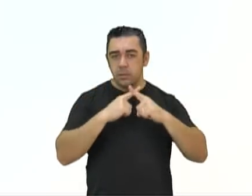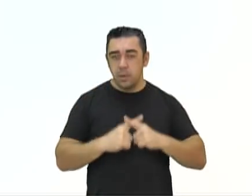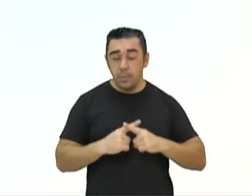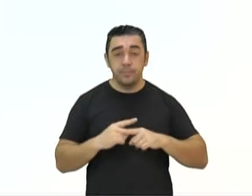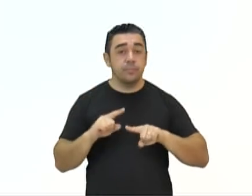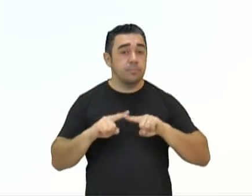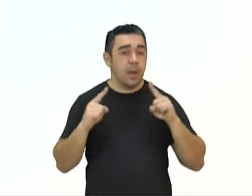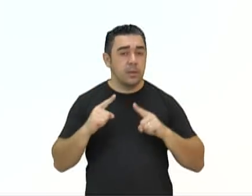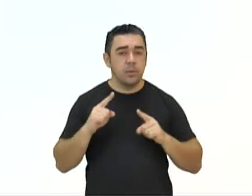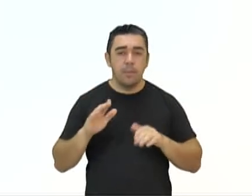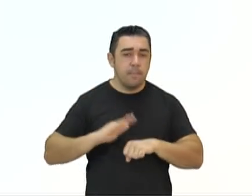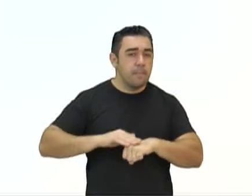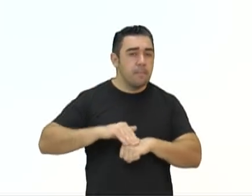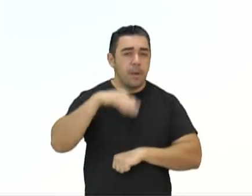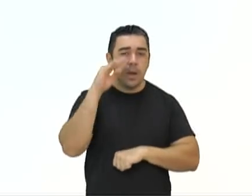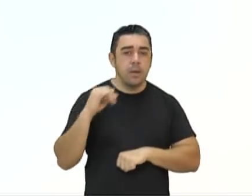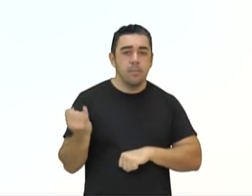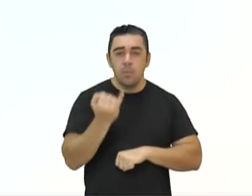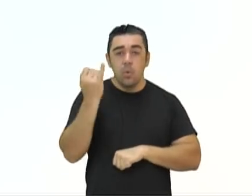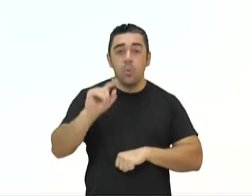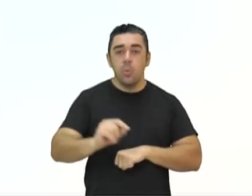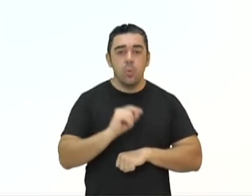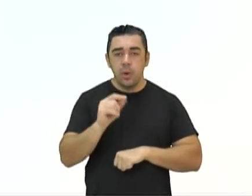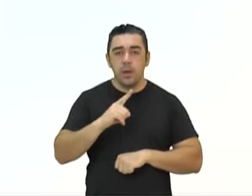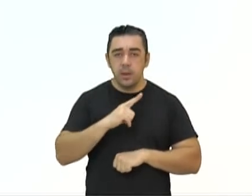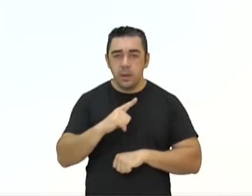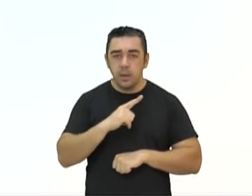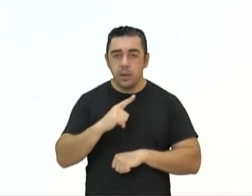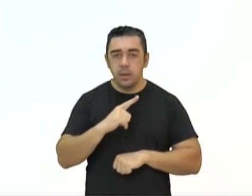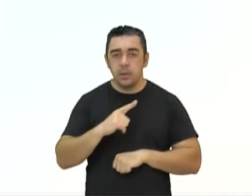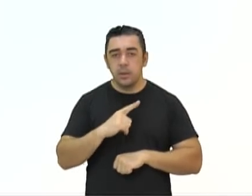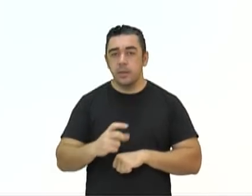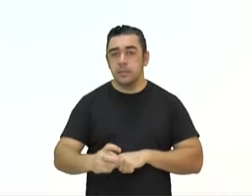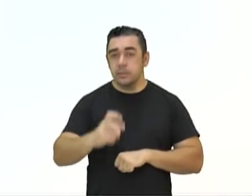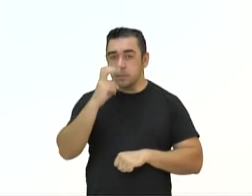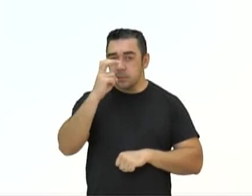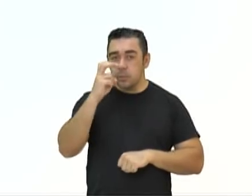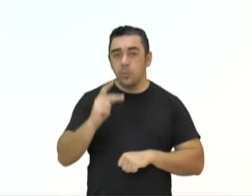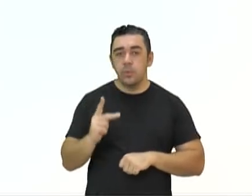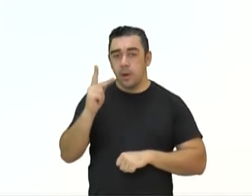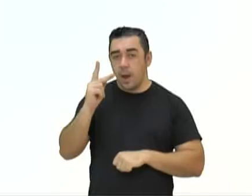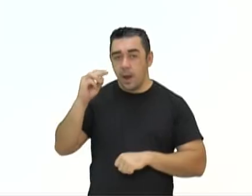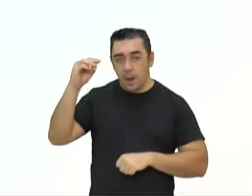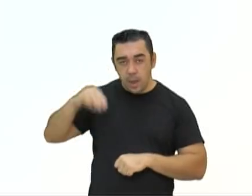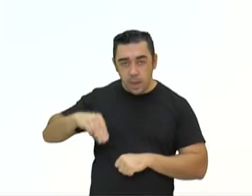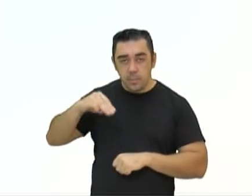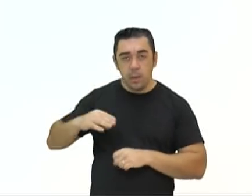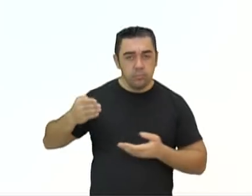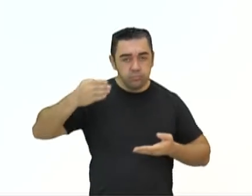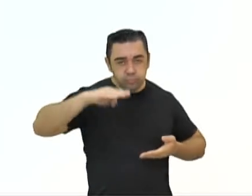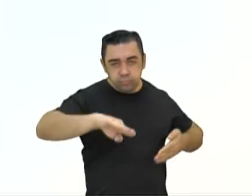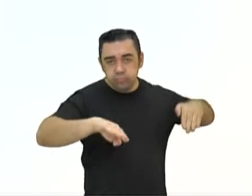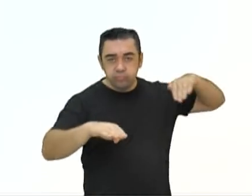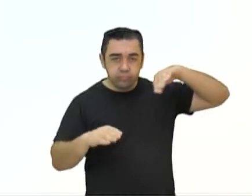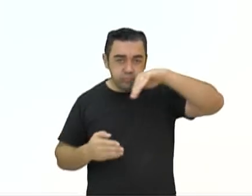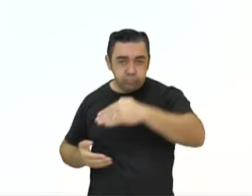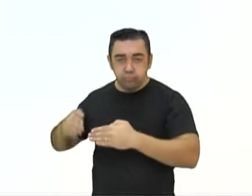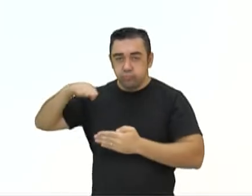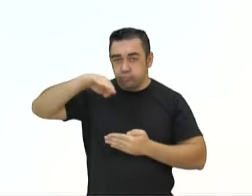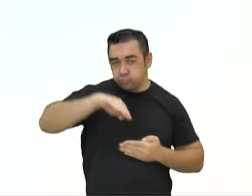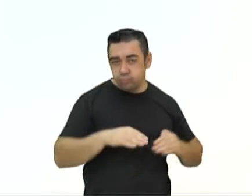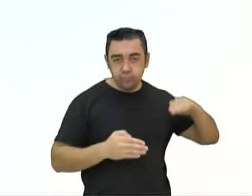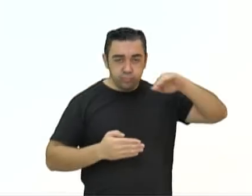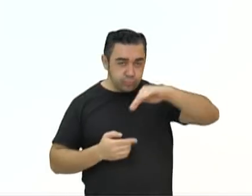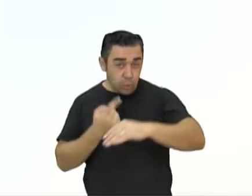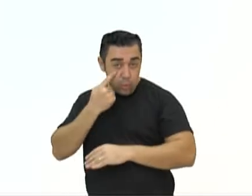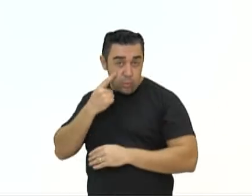a prova mais importante é a maratona de 5 quilômetros. Então, como vocês podem ver aqui no nosso mapa,